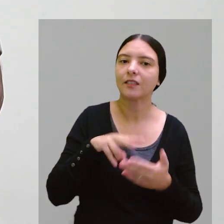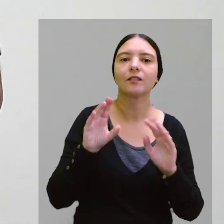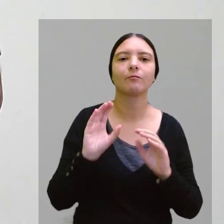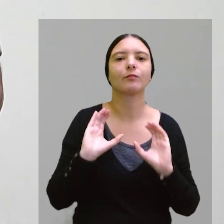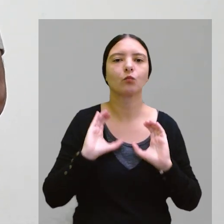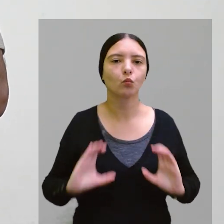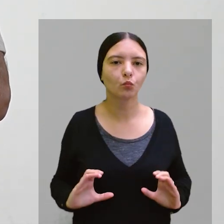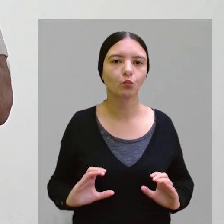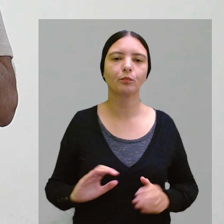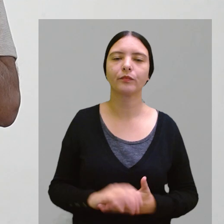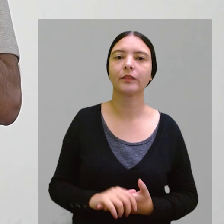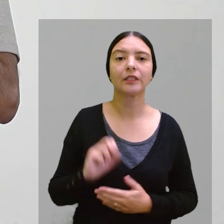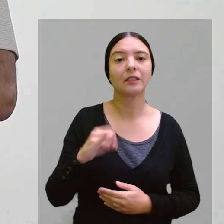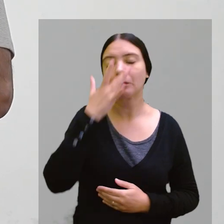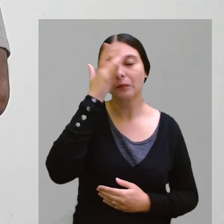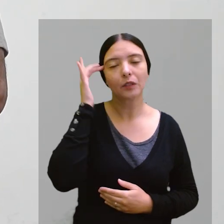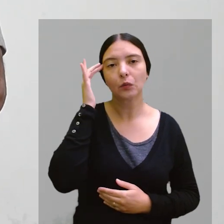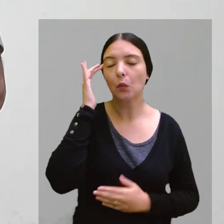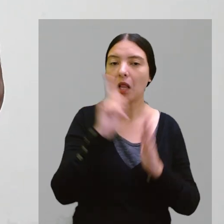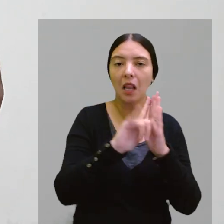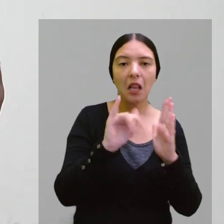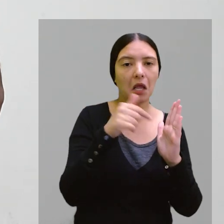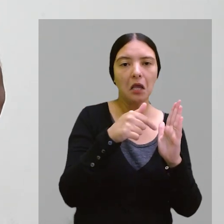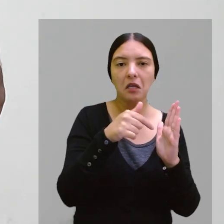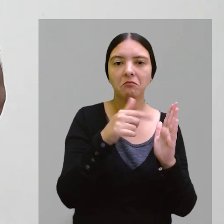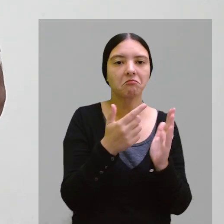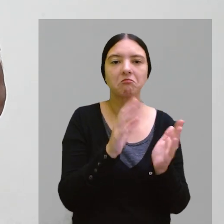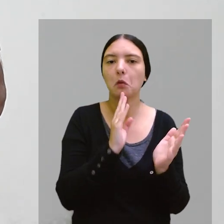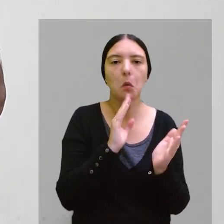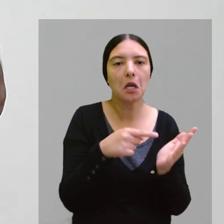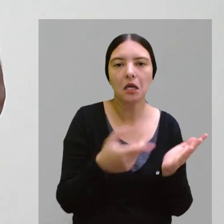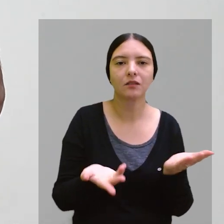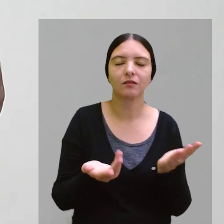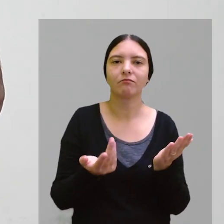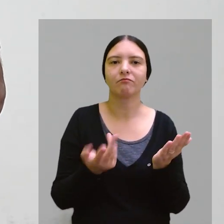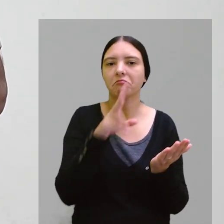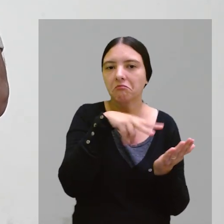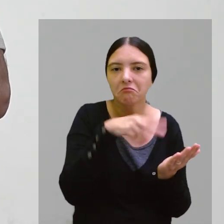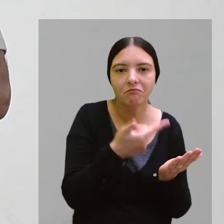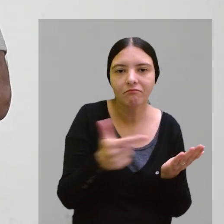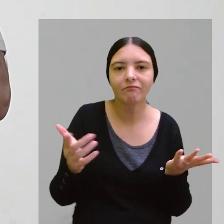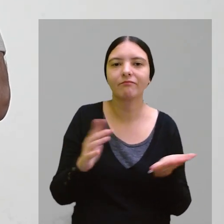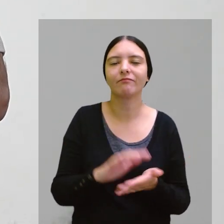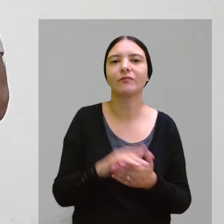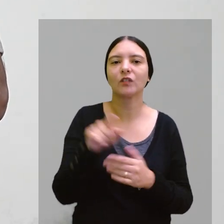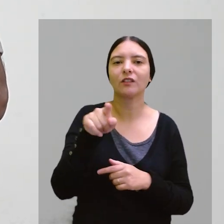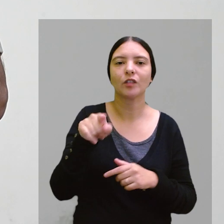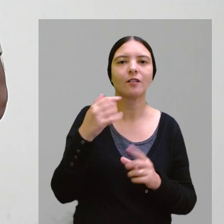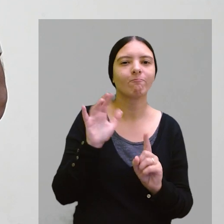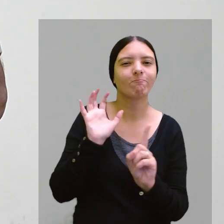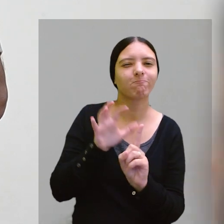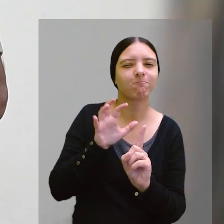cidadania. Quem não lê não conhece os direitos e os deveres que tem. Vocês vão ser